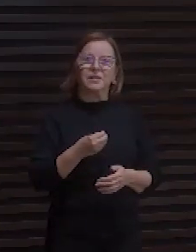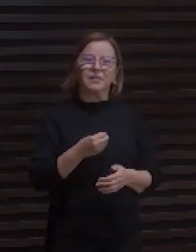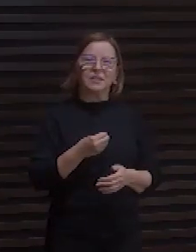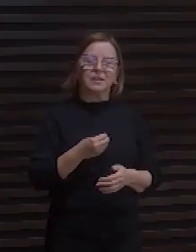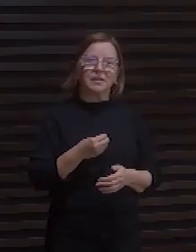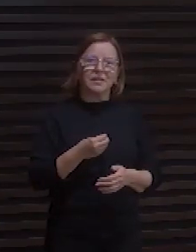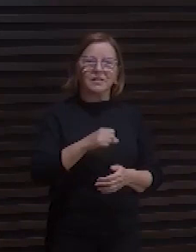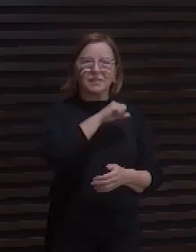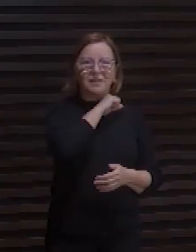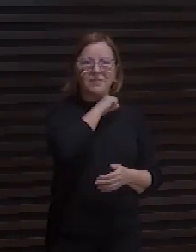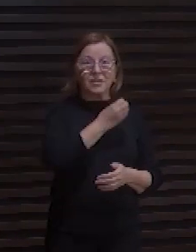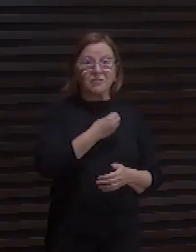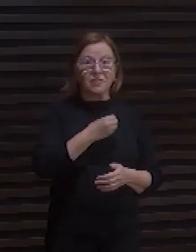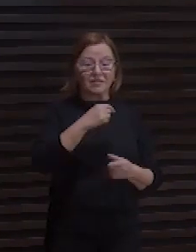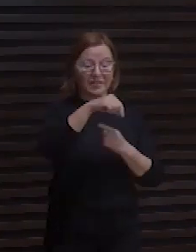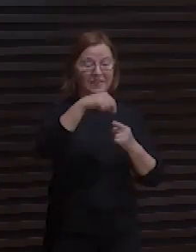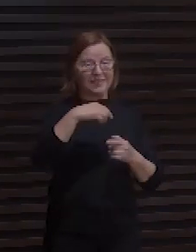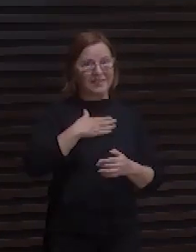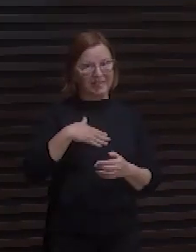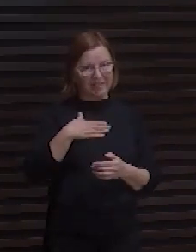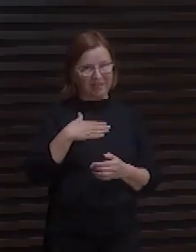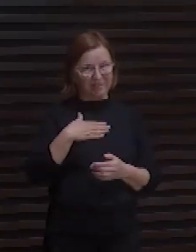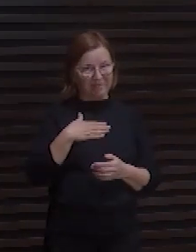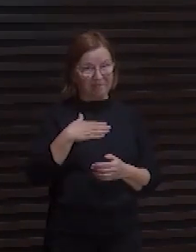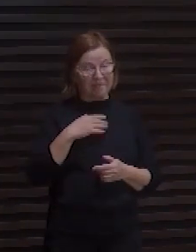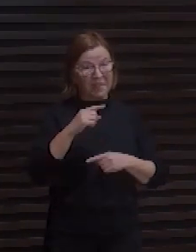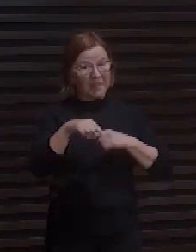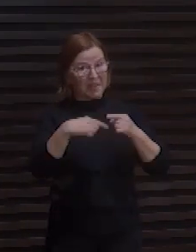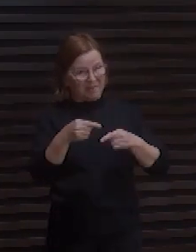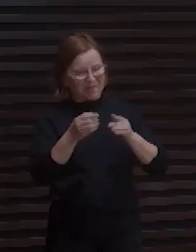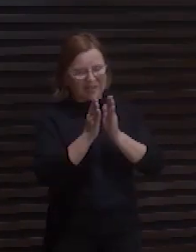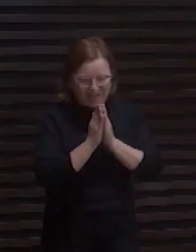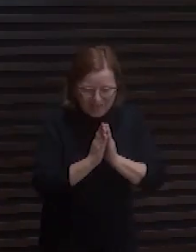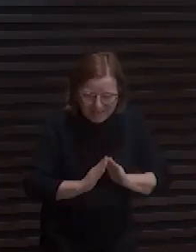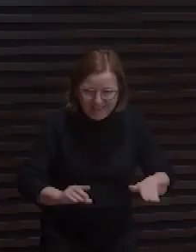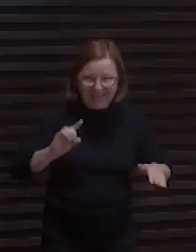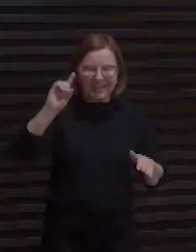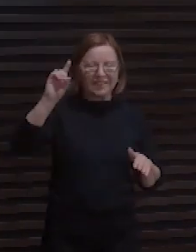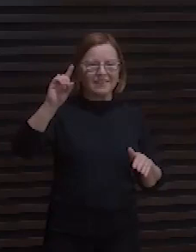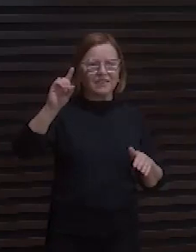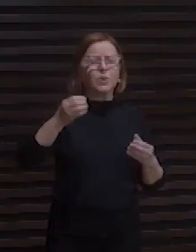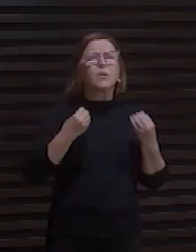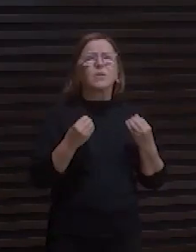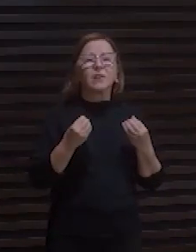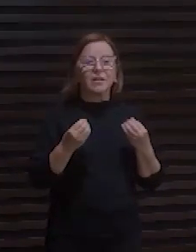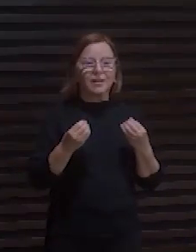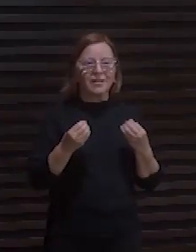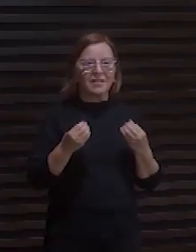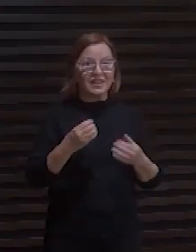santo e agradável. E uma vez agindo assim, adoraremos a Deus de que maneira, meus irmãos? De